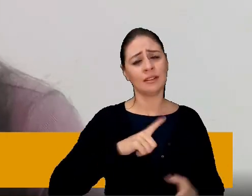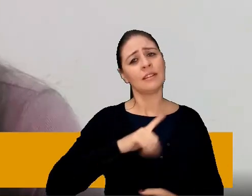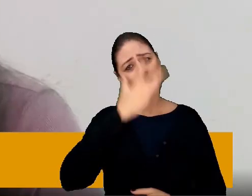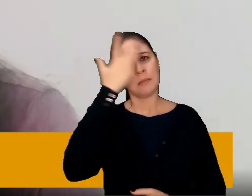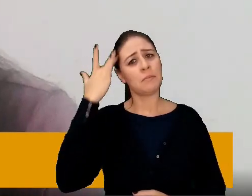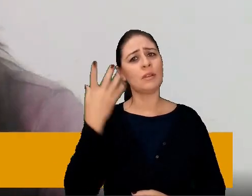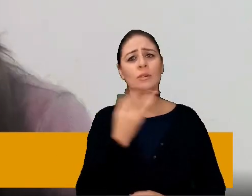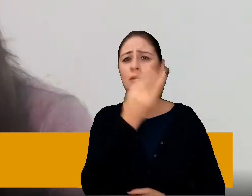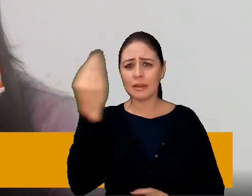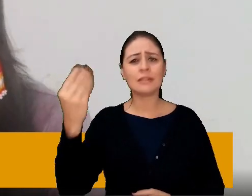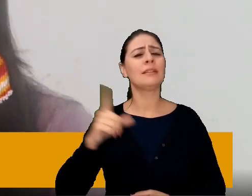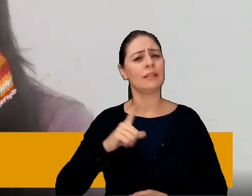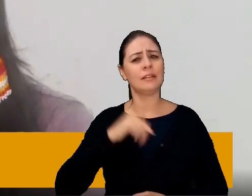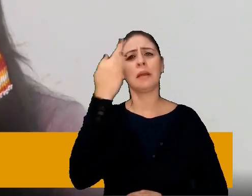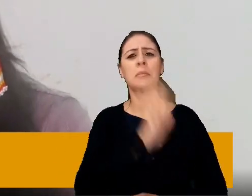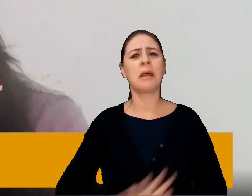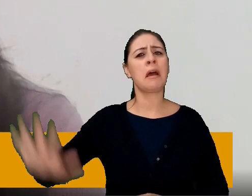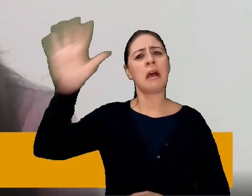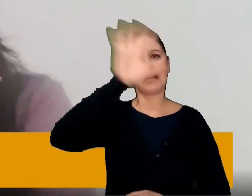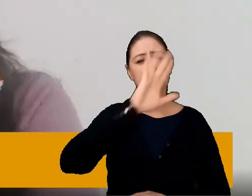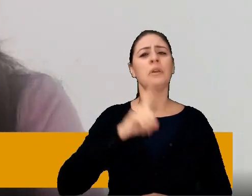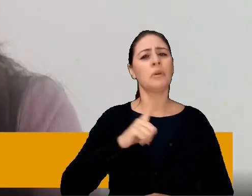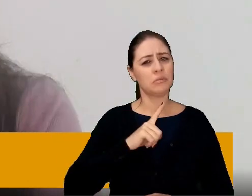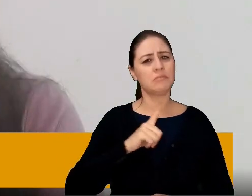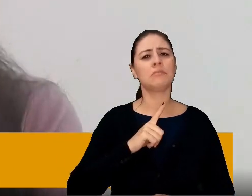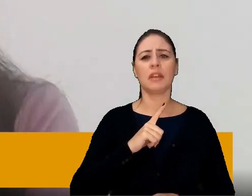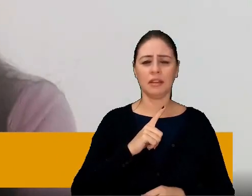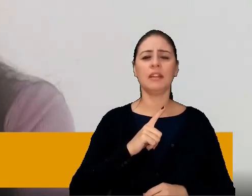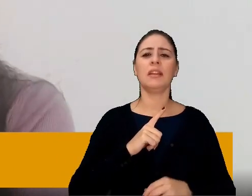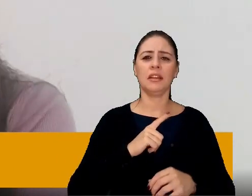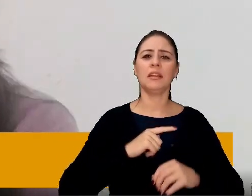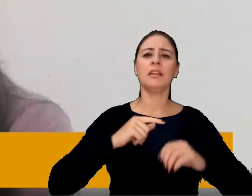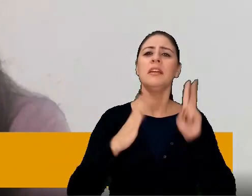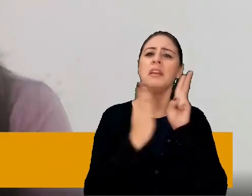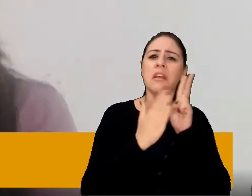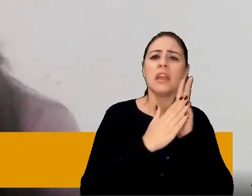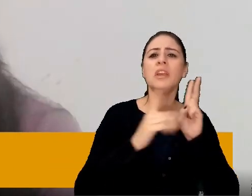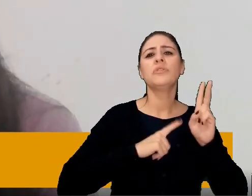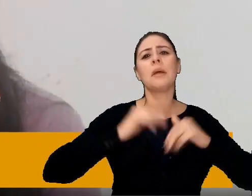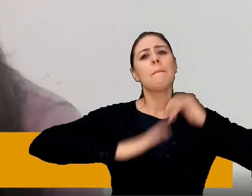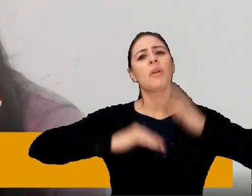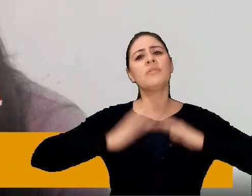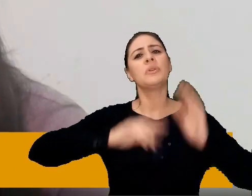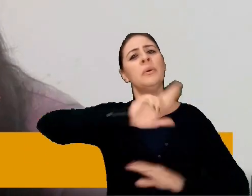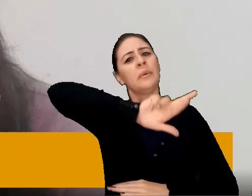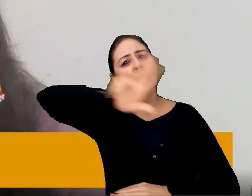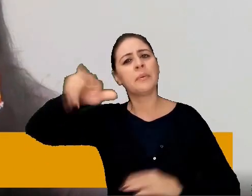gente tem que ocupar essas vagas, né? E tem bastante gente, né? A gente pode ver que aí o Brasil é enorme, tem bastante indígena,